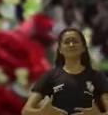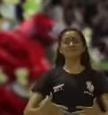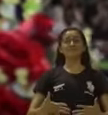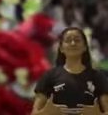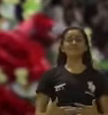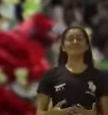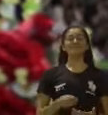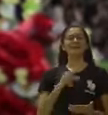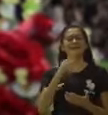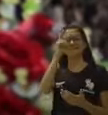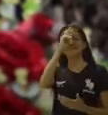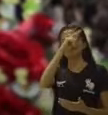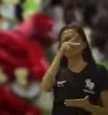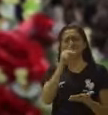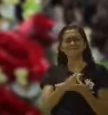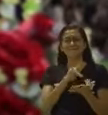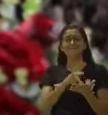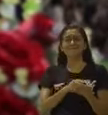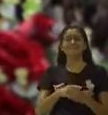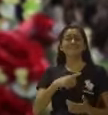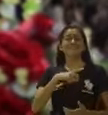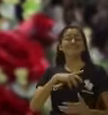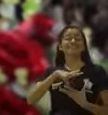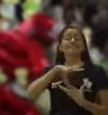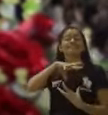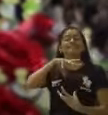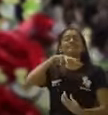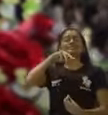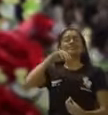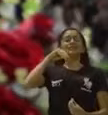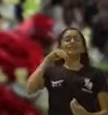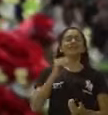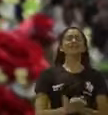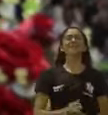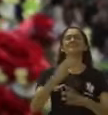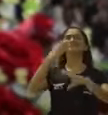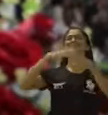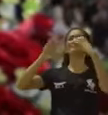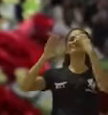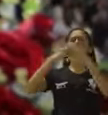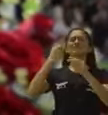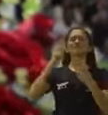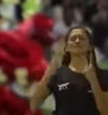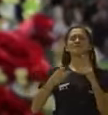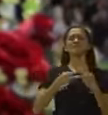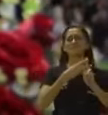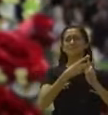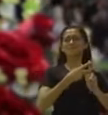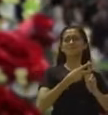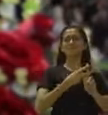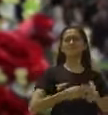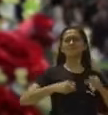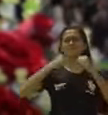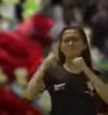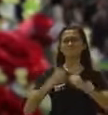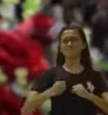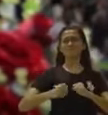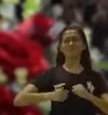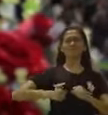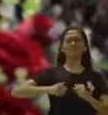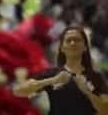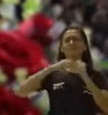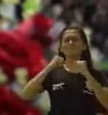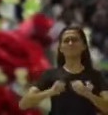veracidade, a realidade do que existe na sua alma, e ele canta no meio da prisão: eu posso,